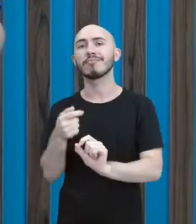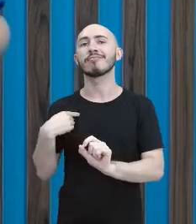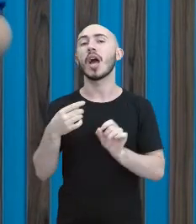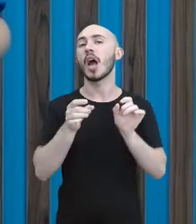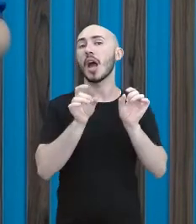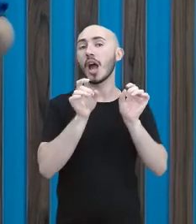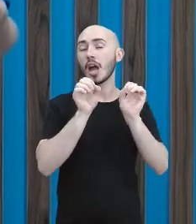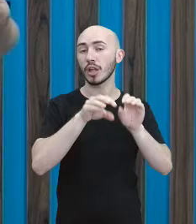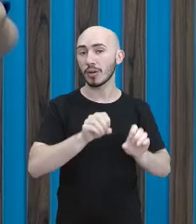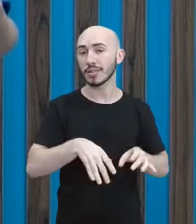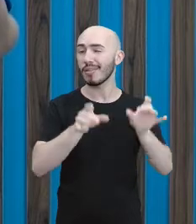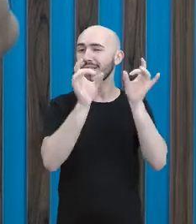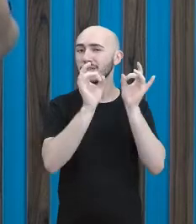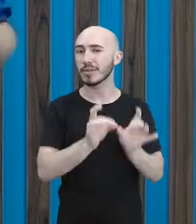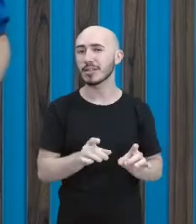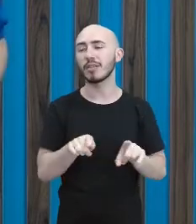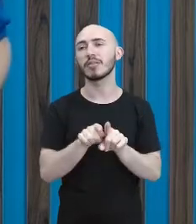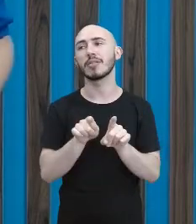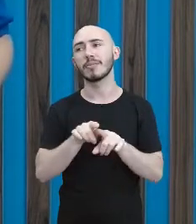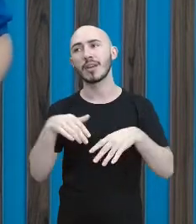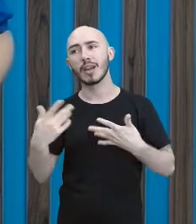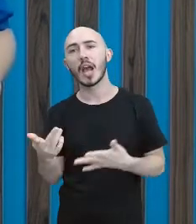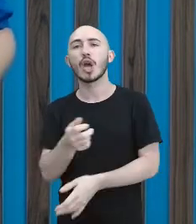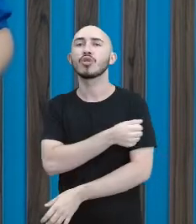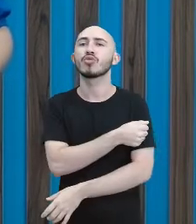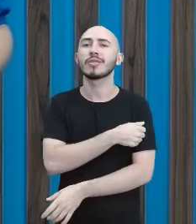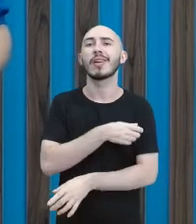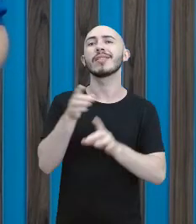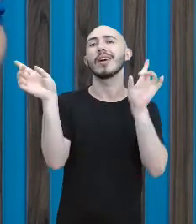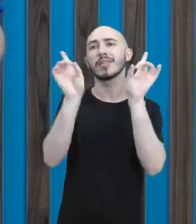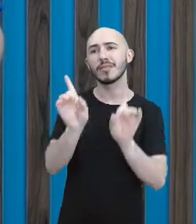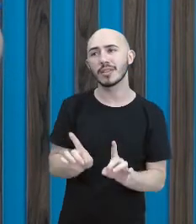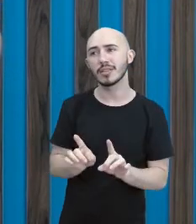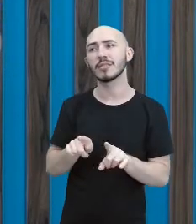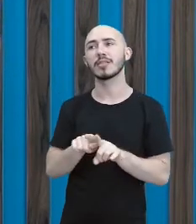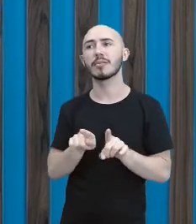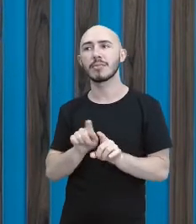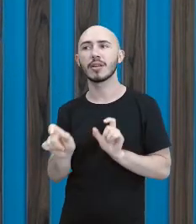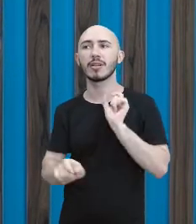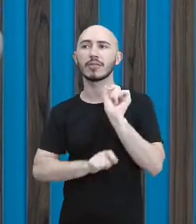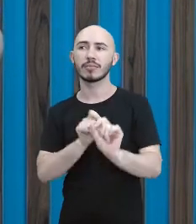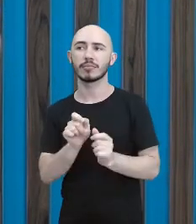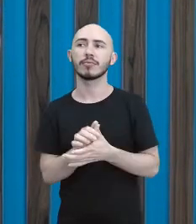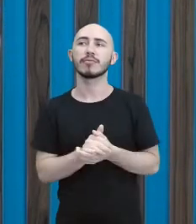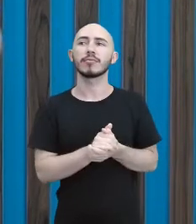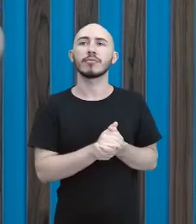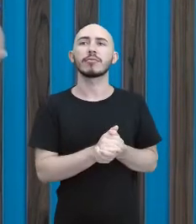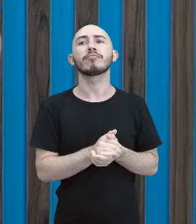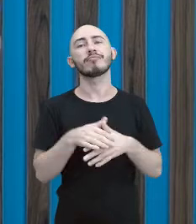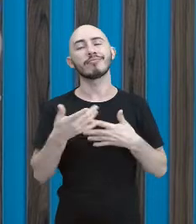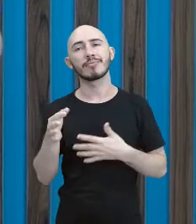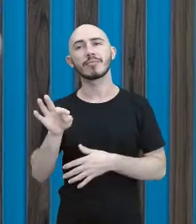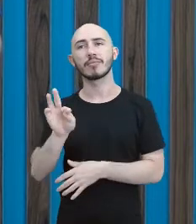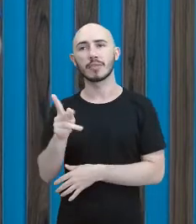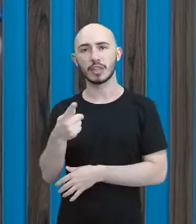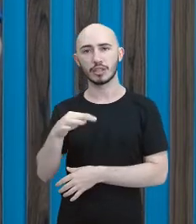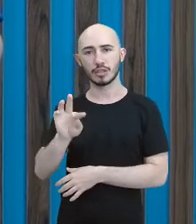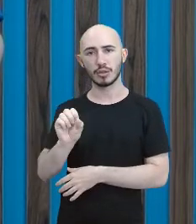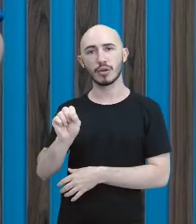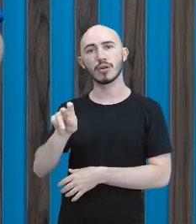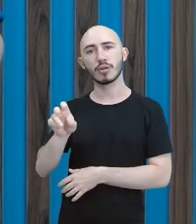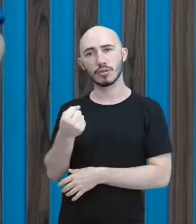especial, a gente fala muito dos estudantes com deficiência, a gente fala também dos transtornos globais